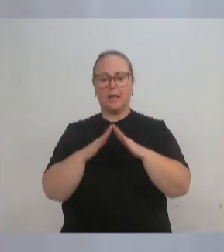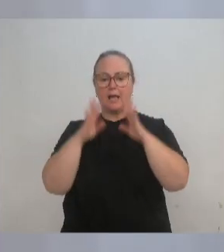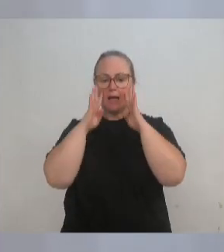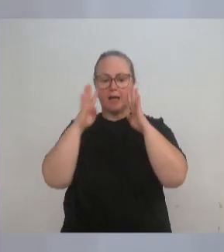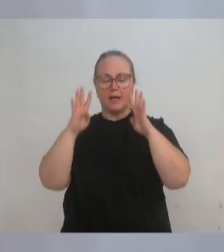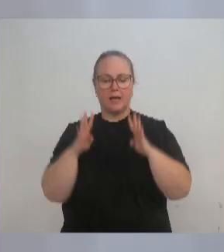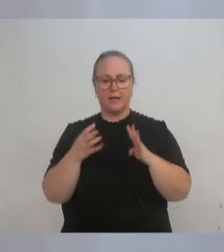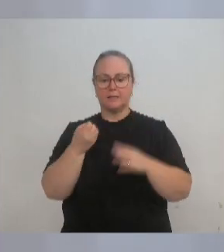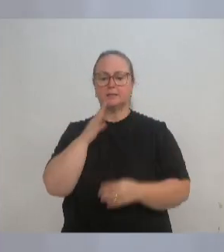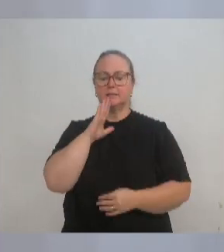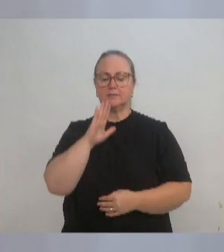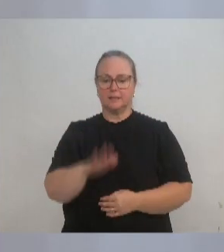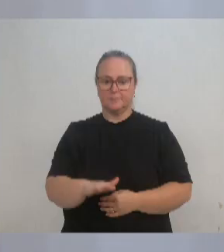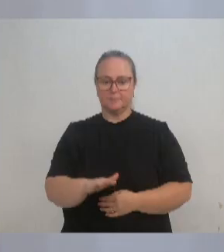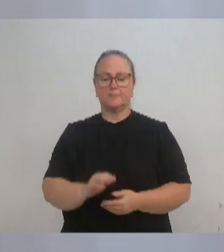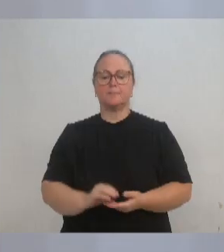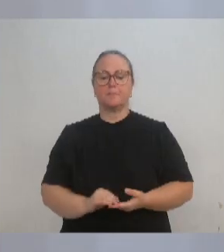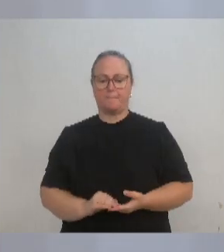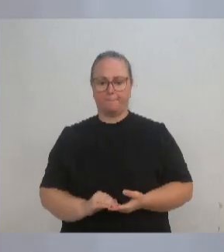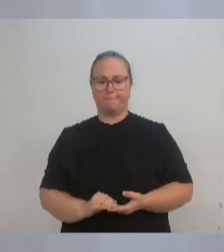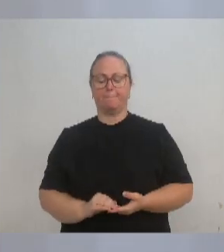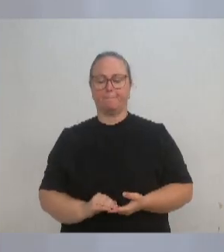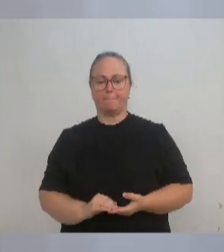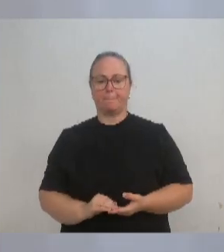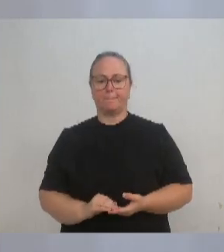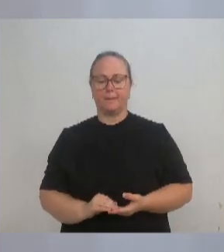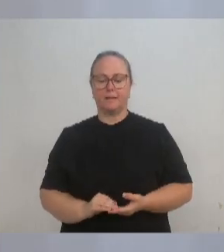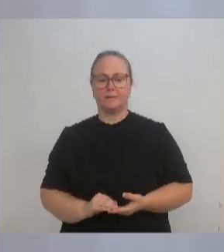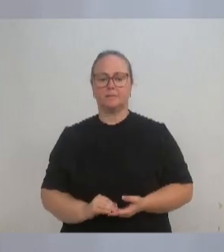tarde. Inicialmente eu quero